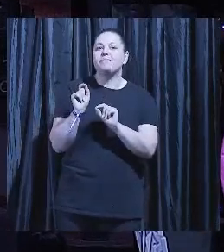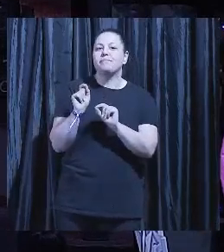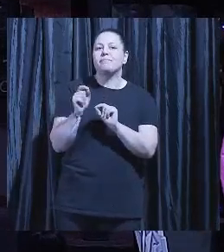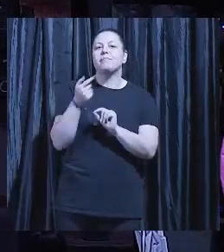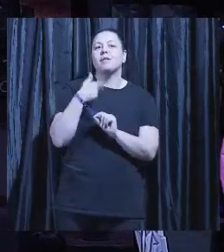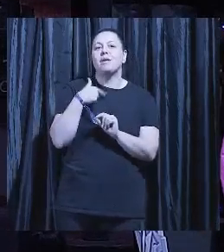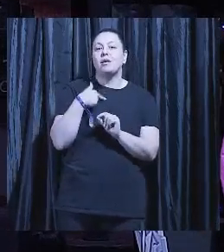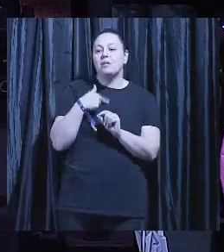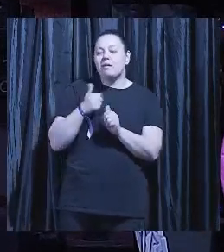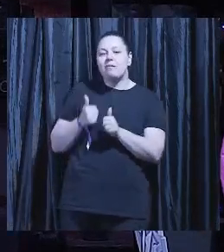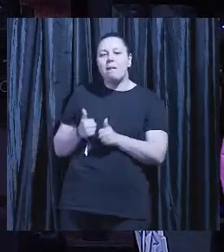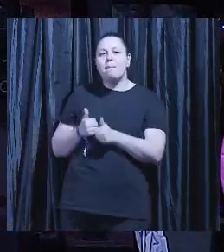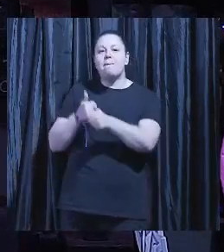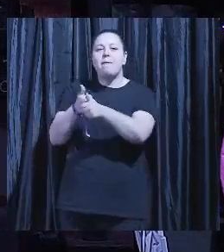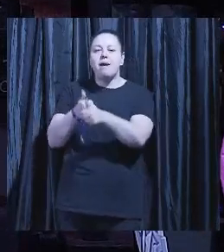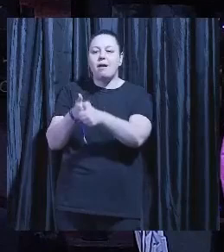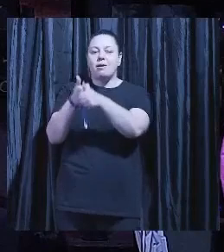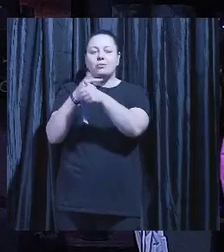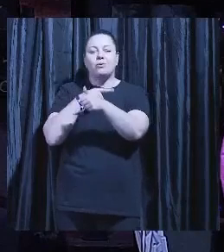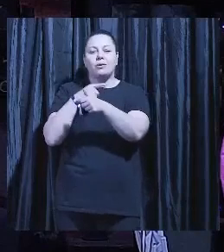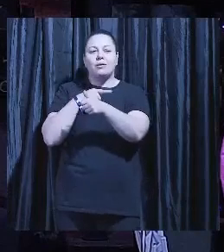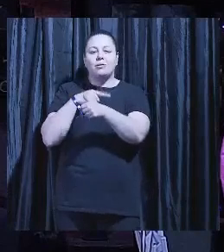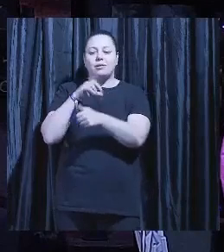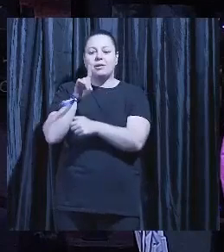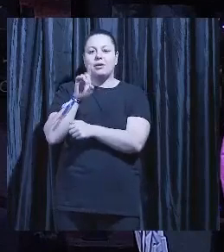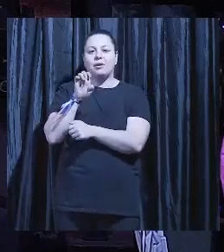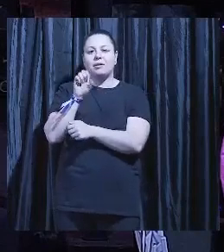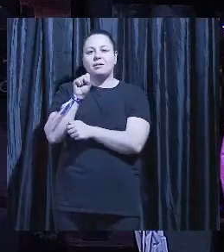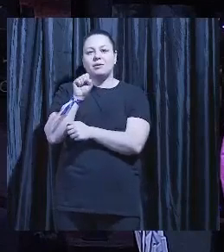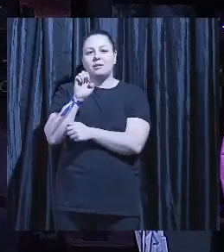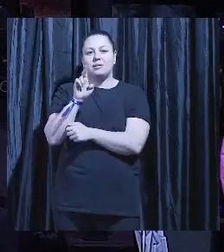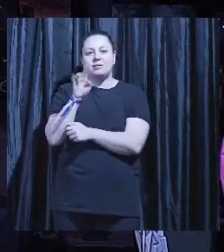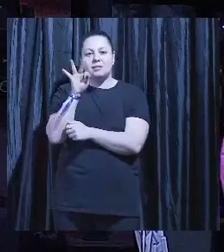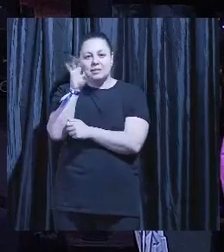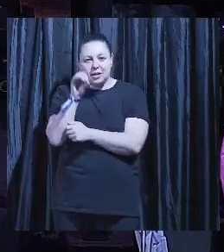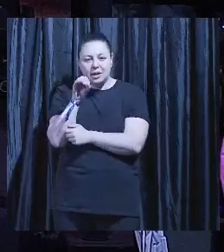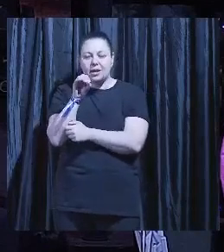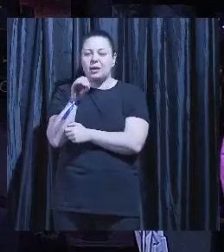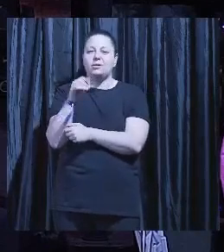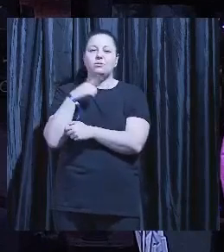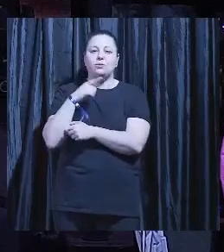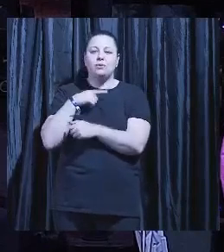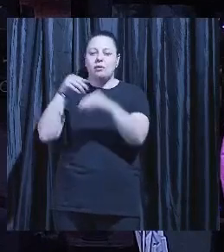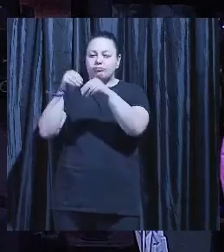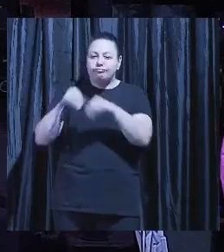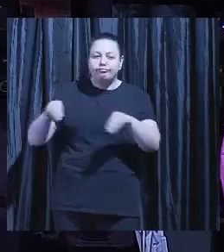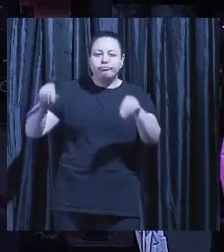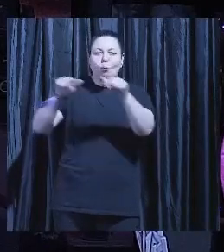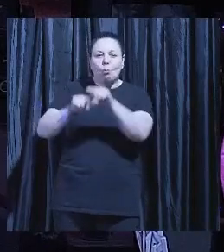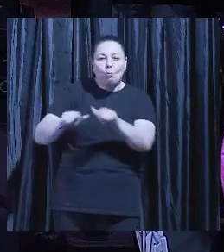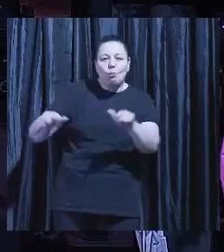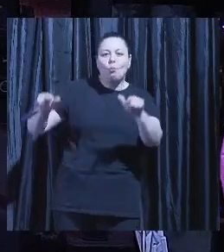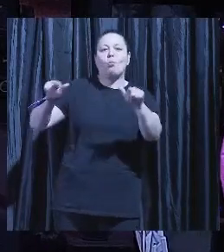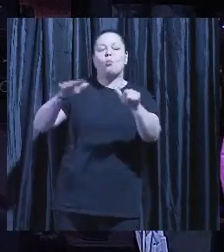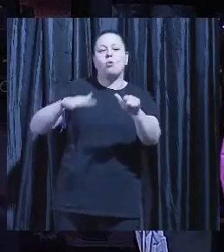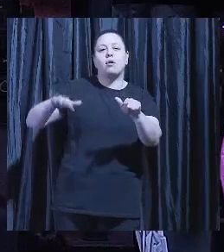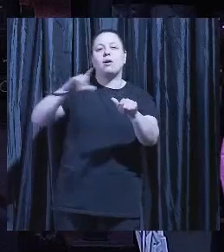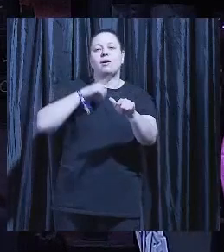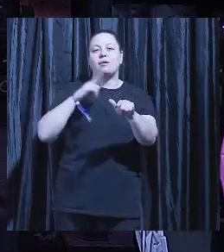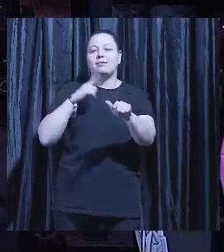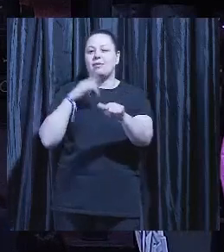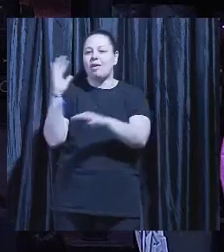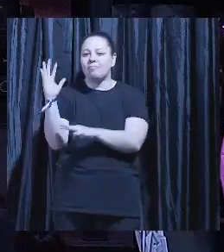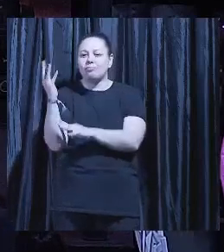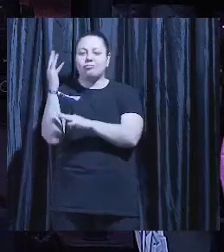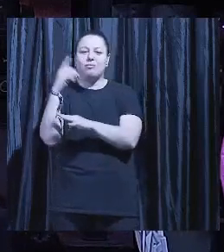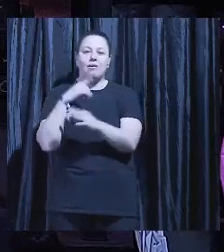de um deserto da Califórnia, que se chama Joshua Tree, que é onde tem esses Joshua Trees, são essas árvores, esses